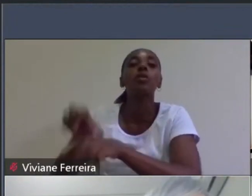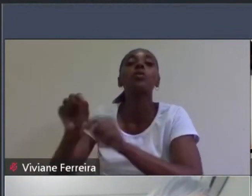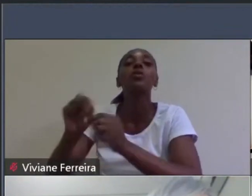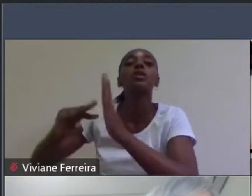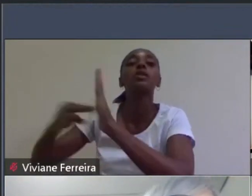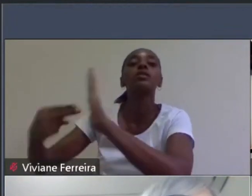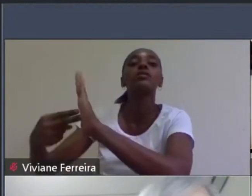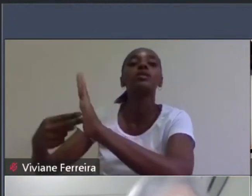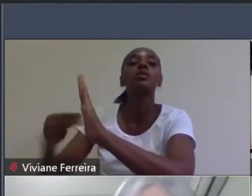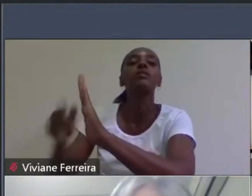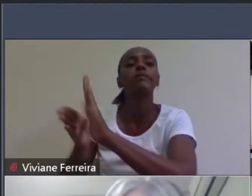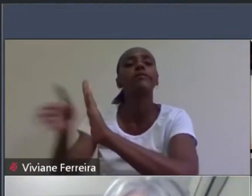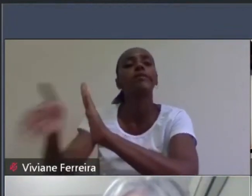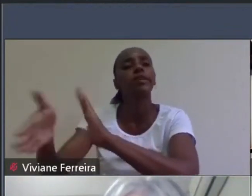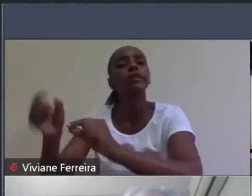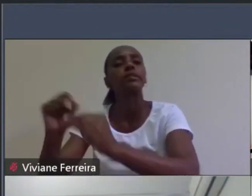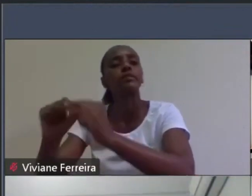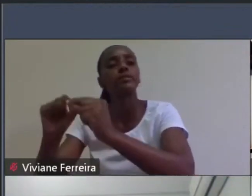e cutuca.